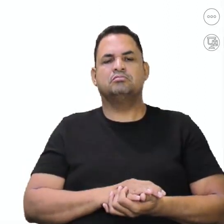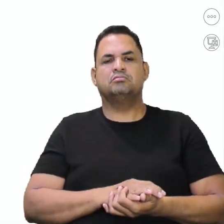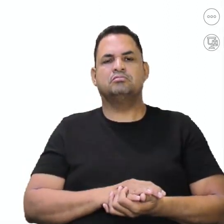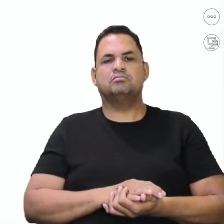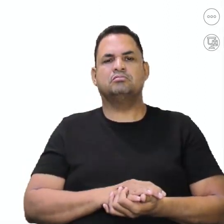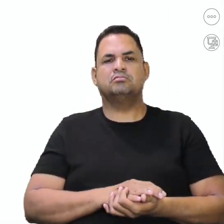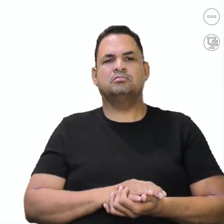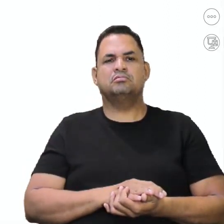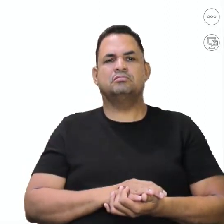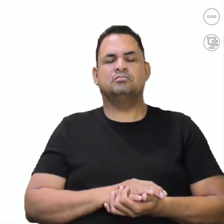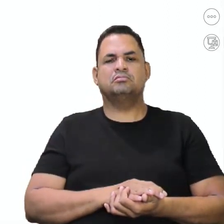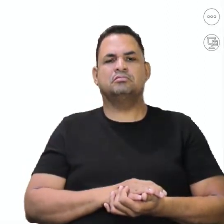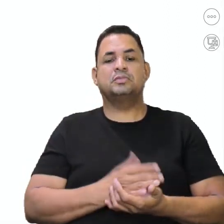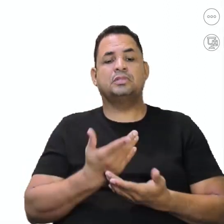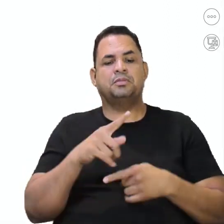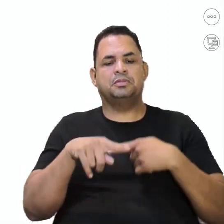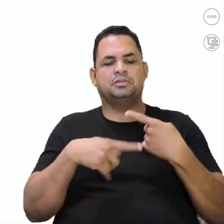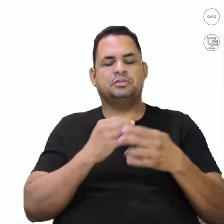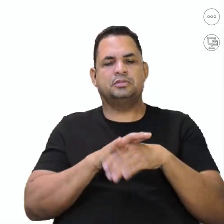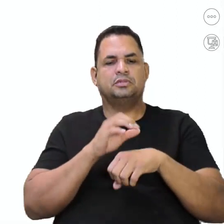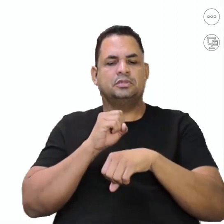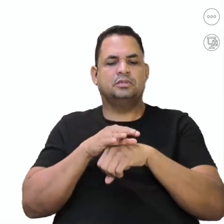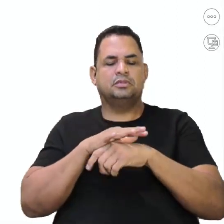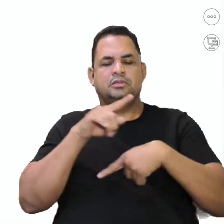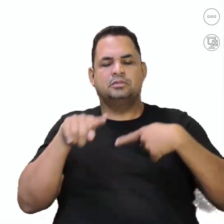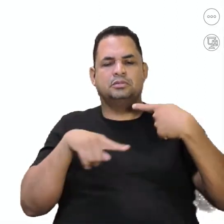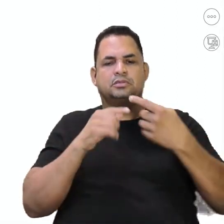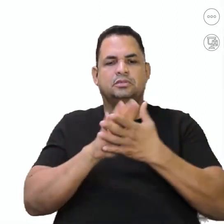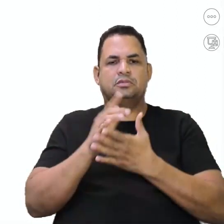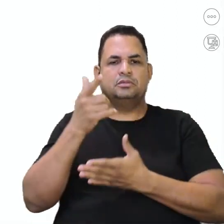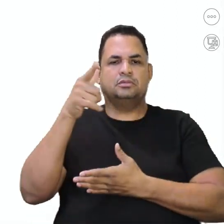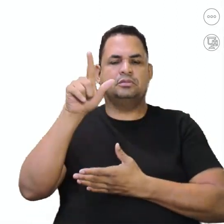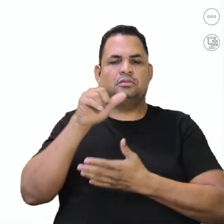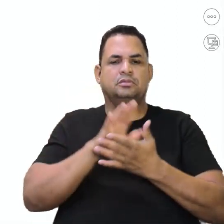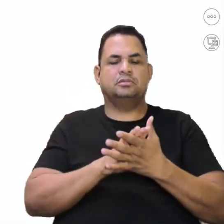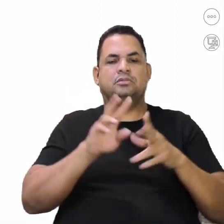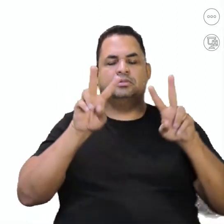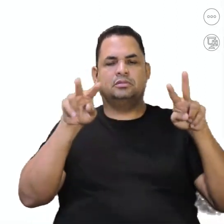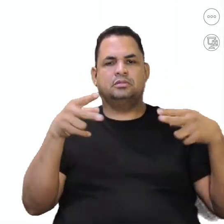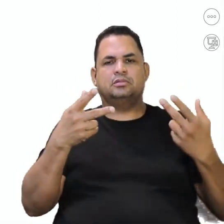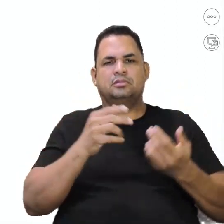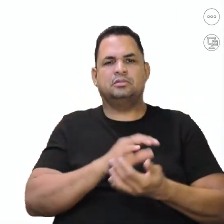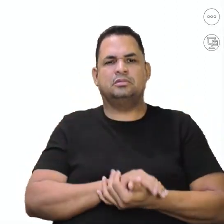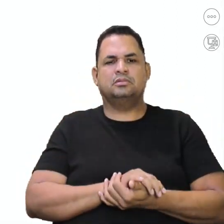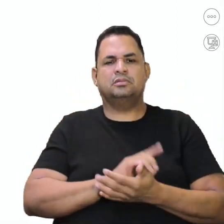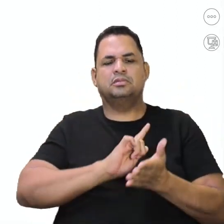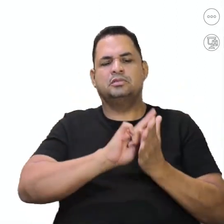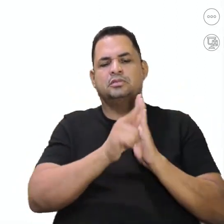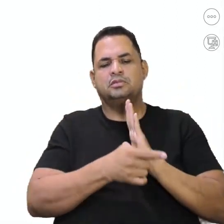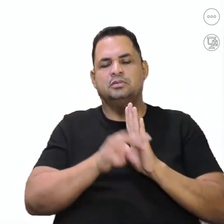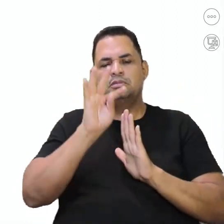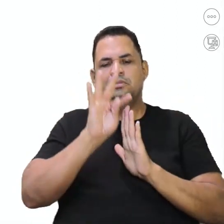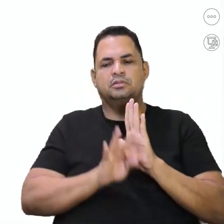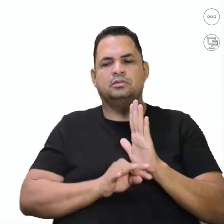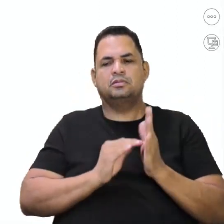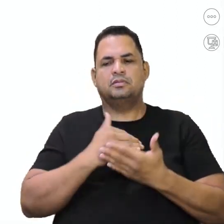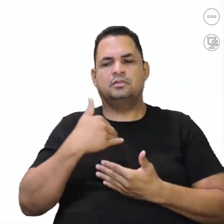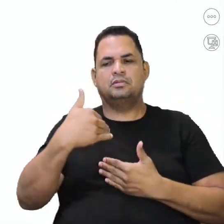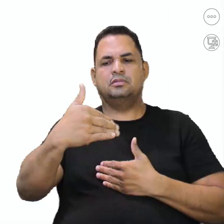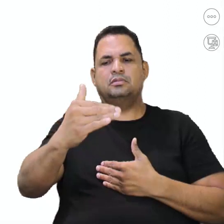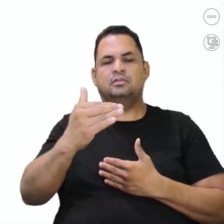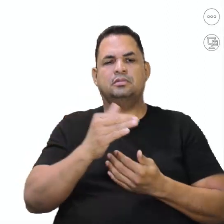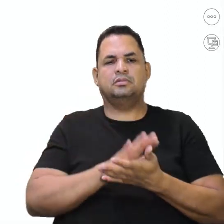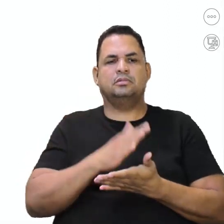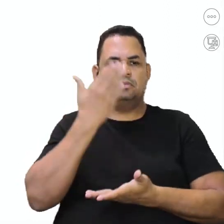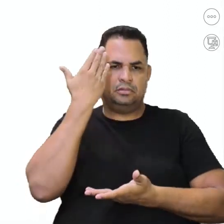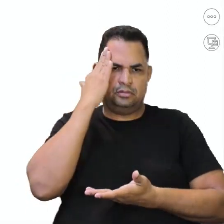dando dicas em relação a isso. Mas hoje o foco é outro, que é sobre o quê? Sobre os gêneros textuais. Vamos lá.